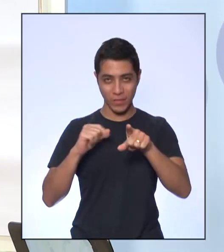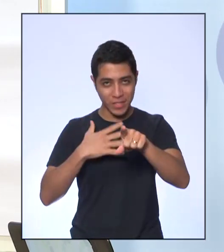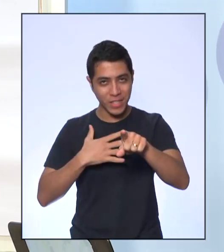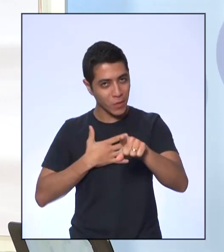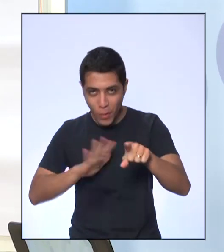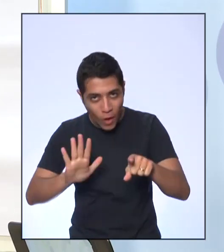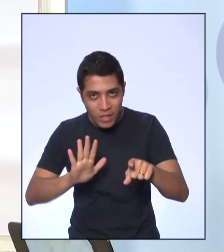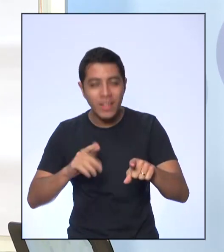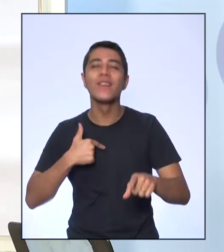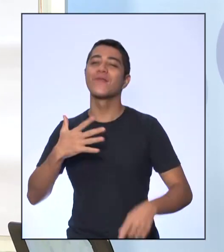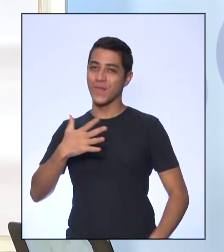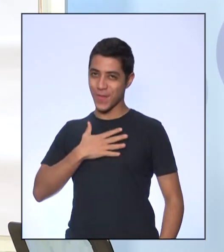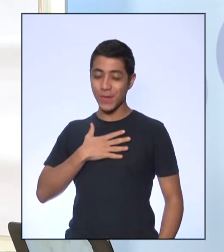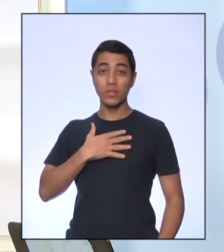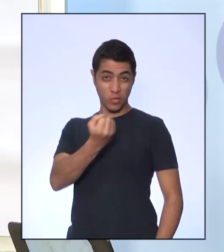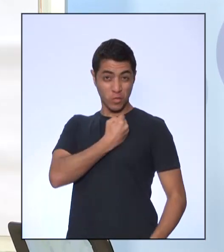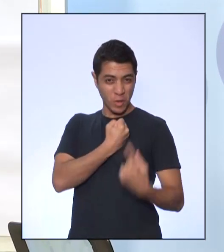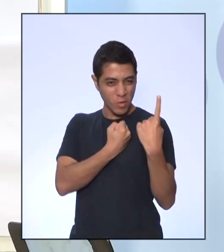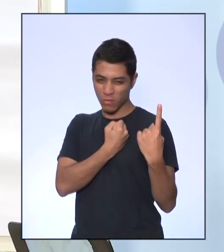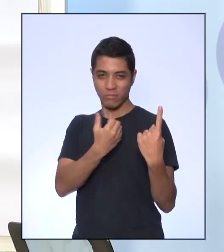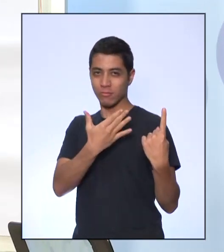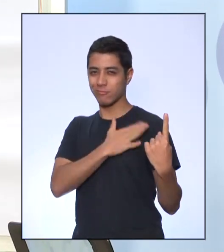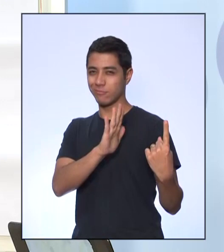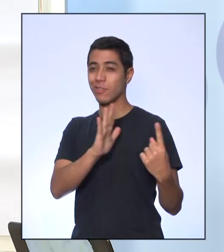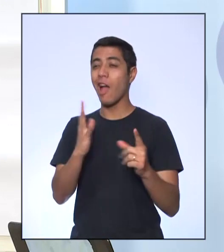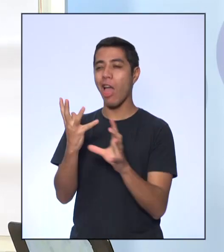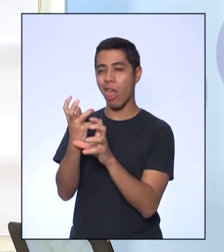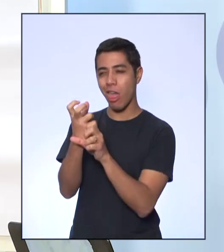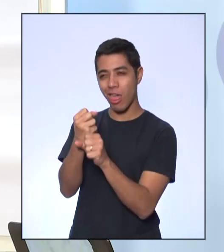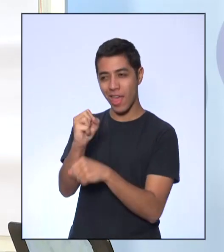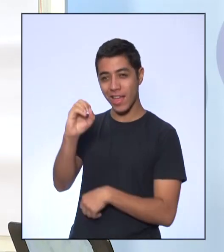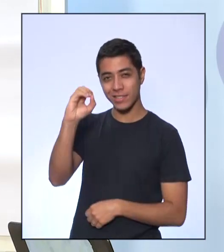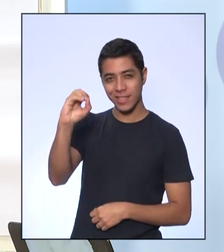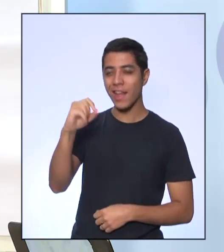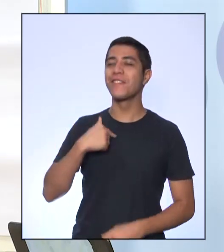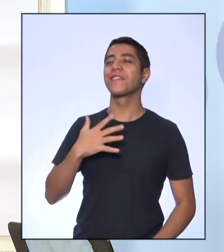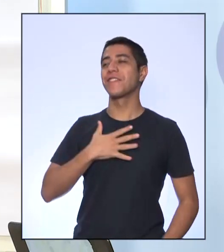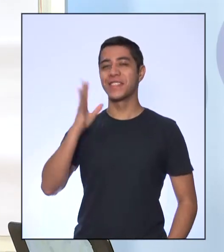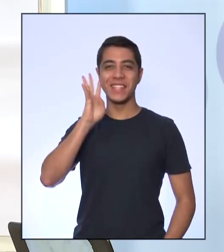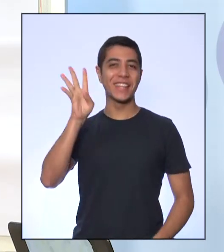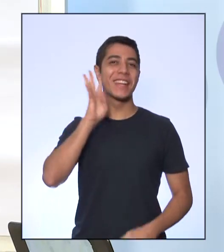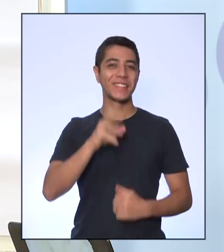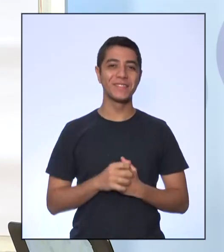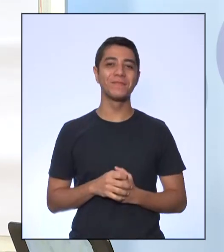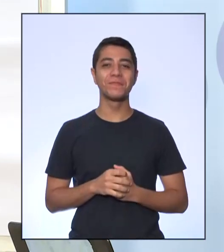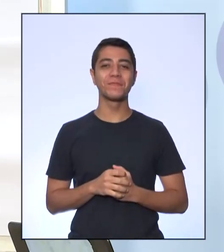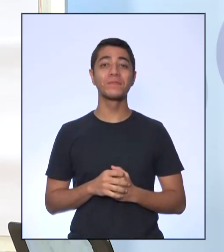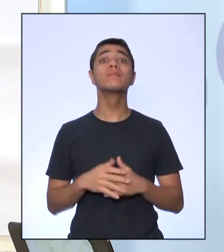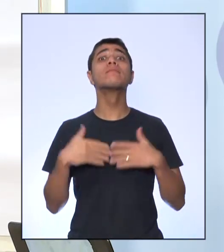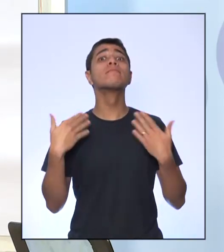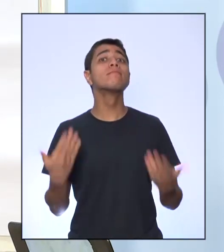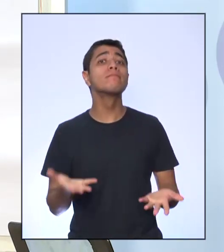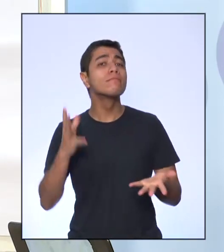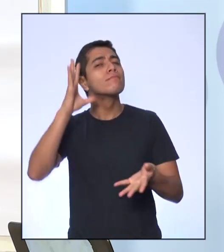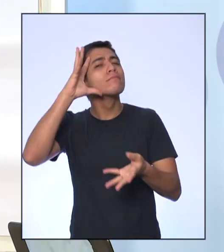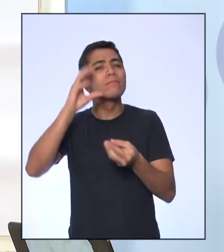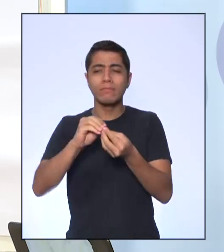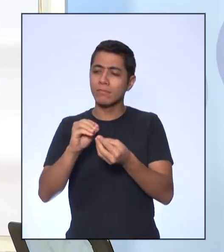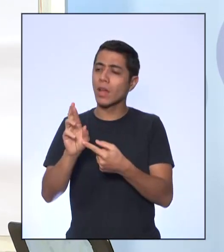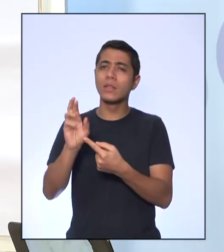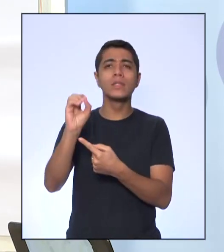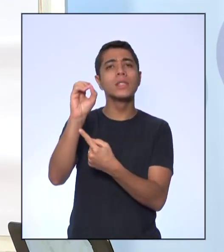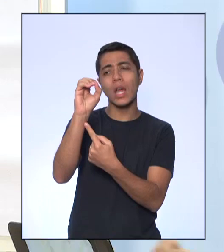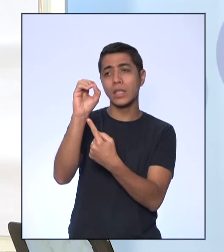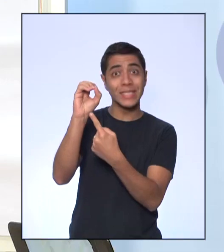mas quando dá 0, é legal. Então, deu 0. Quer dizer que, basicamente, esses três pontos estão